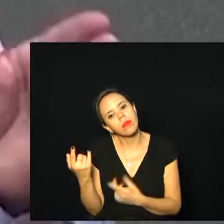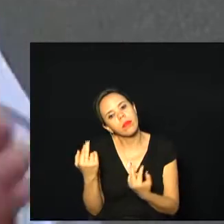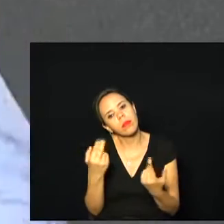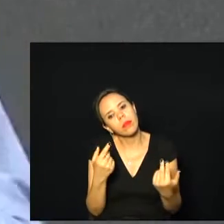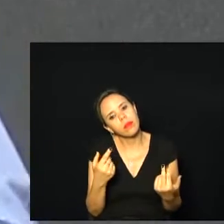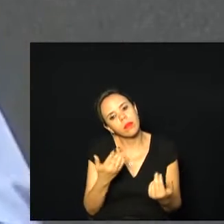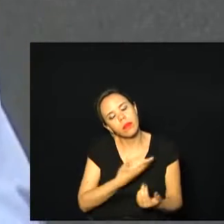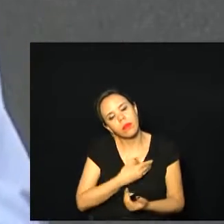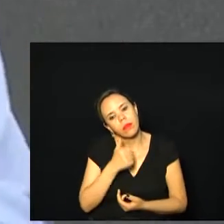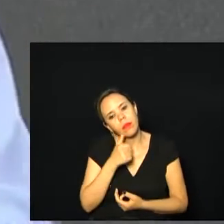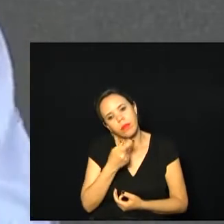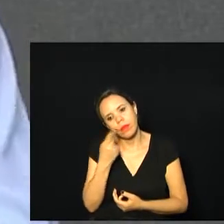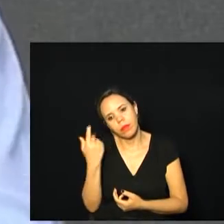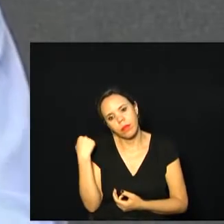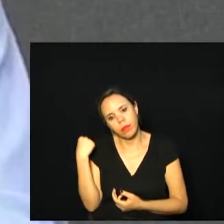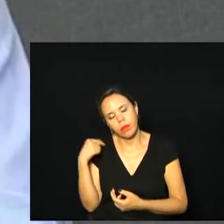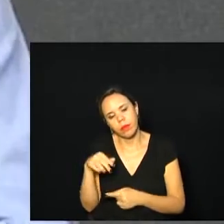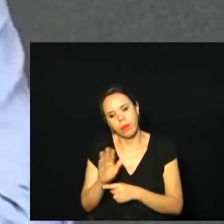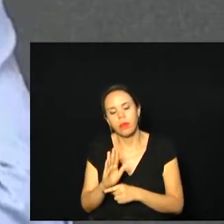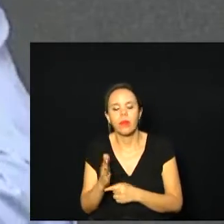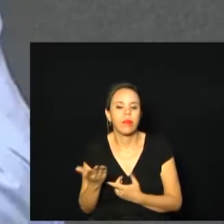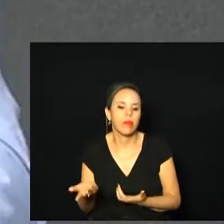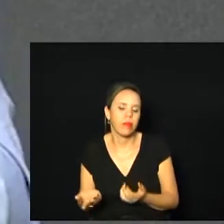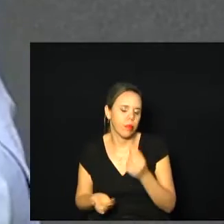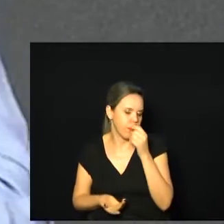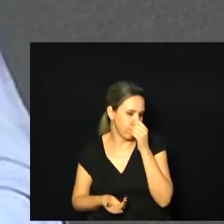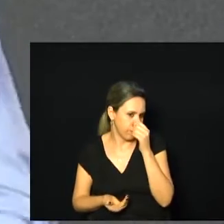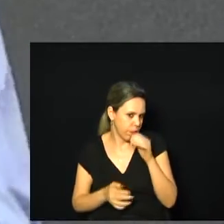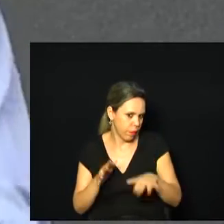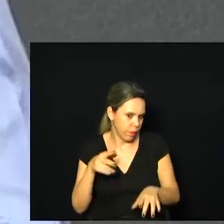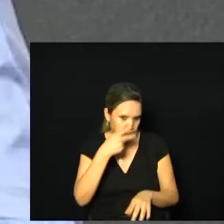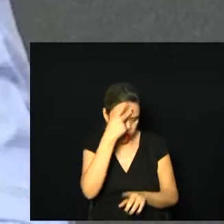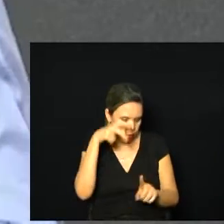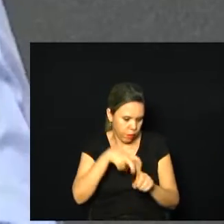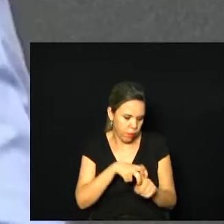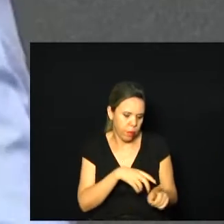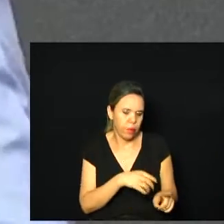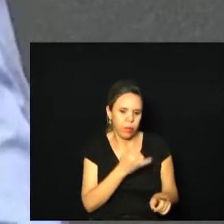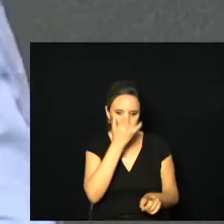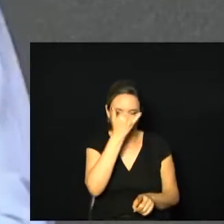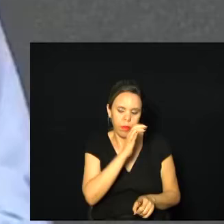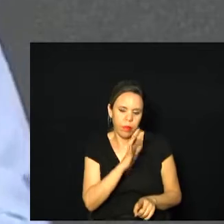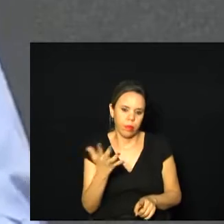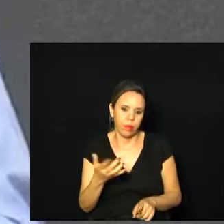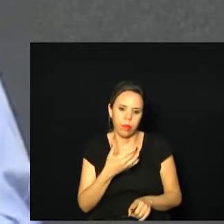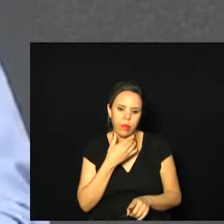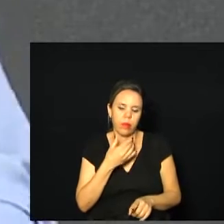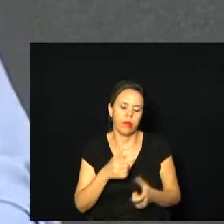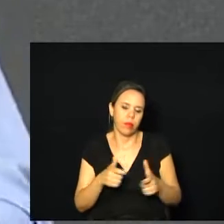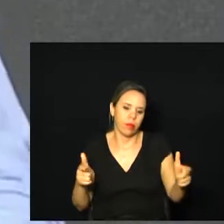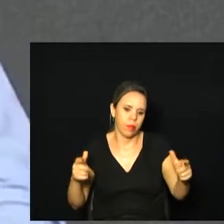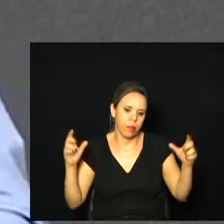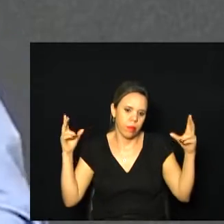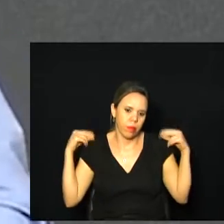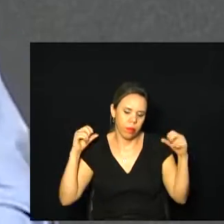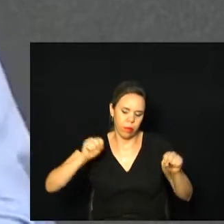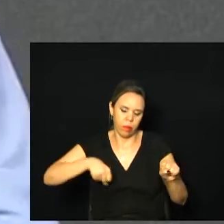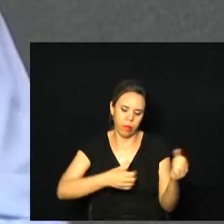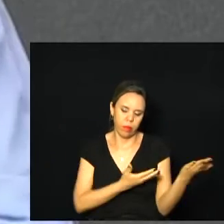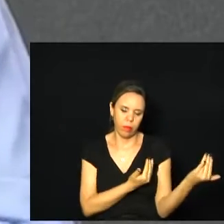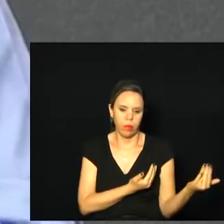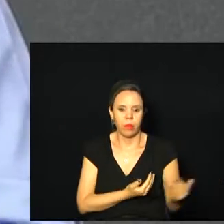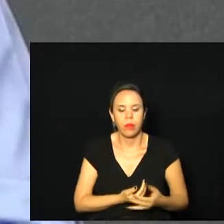a nossa amiga falou antes do vídeo, as vítimas, a maioria das vítimas são motociclistas, são